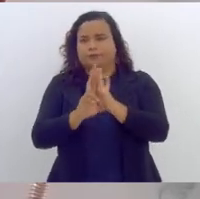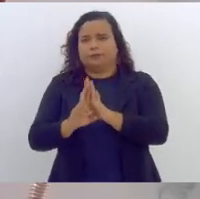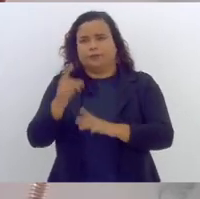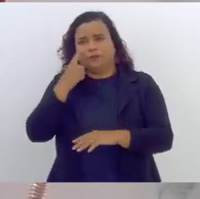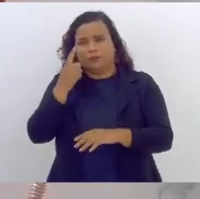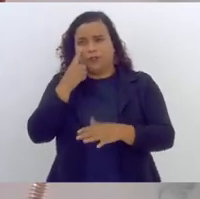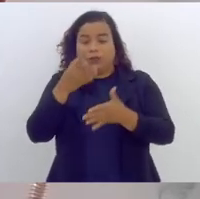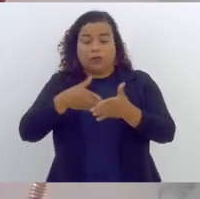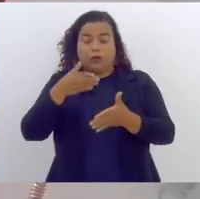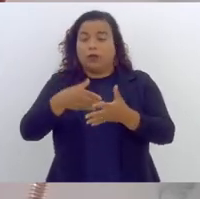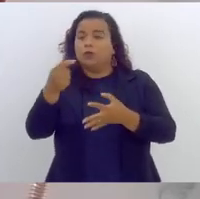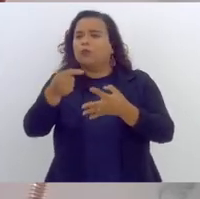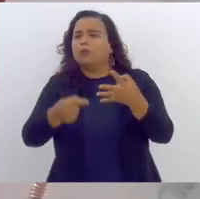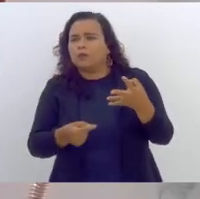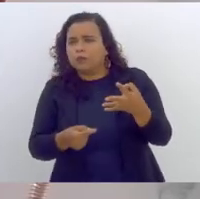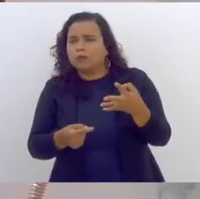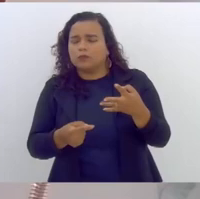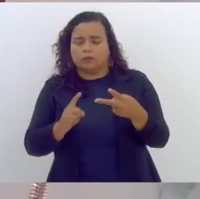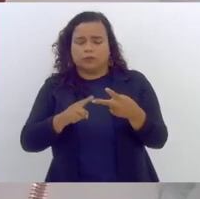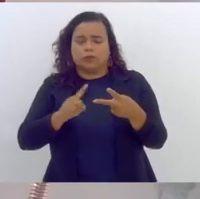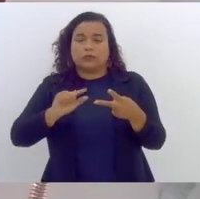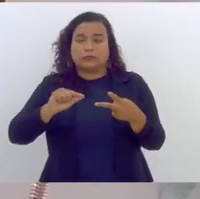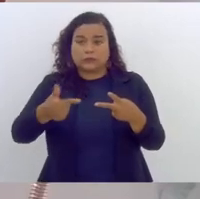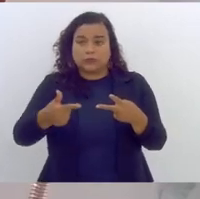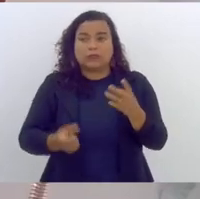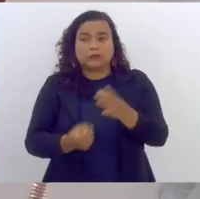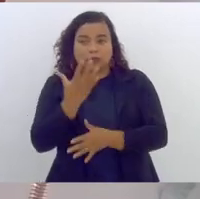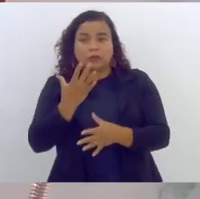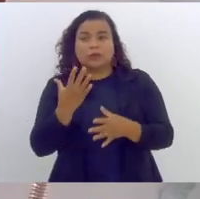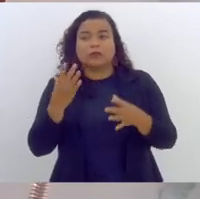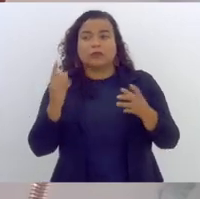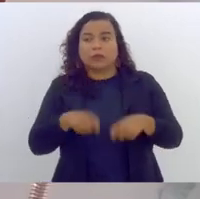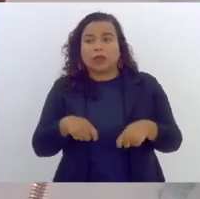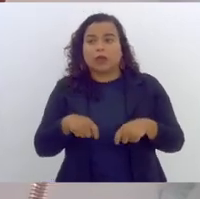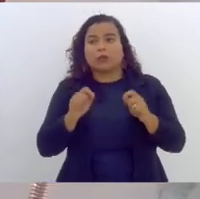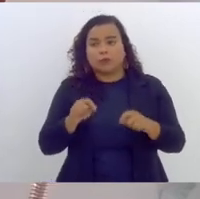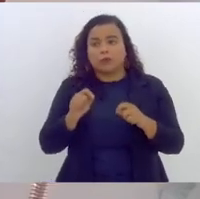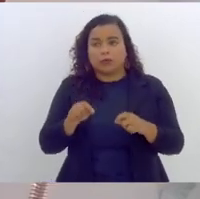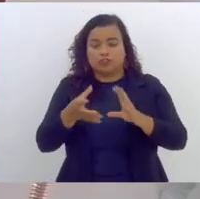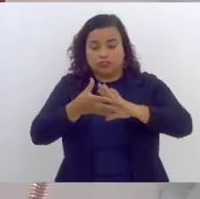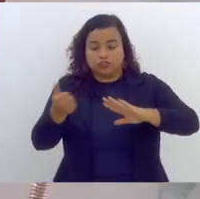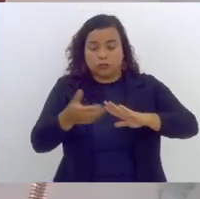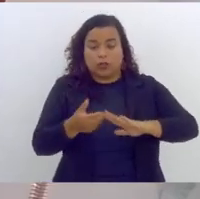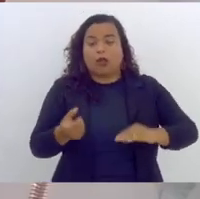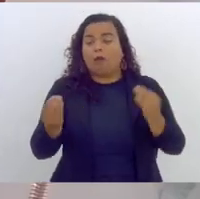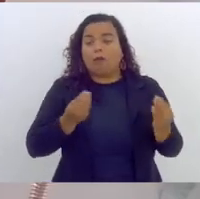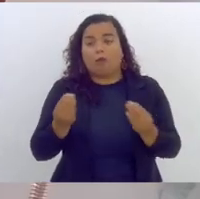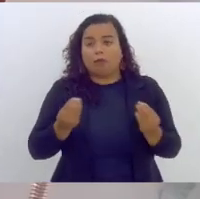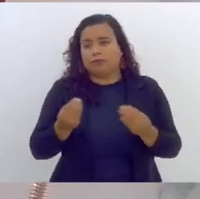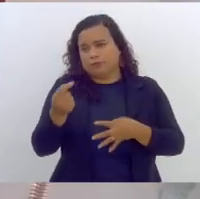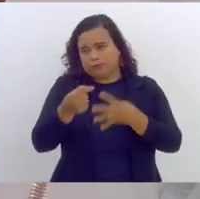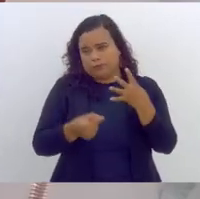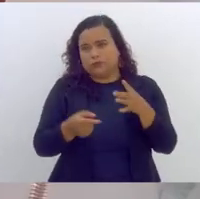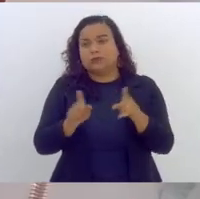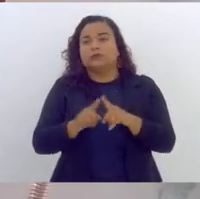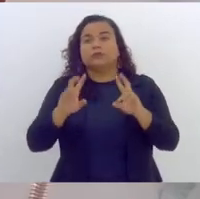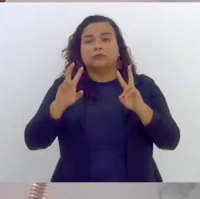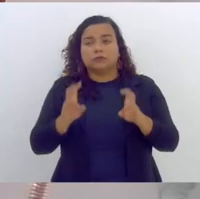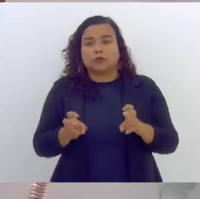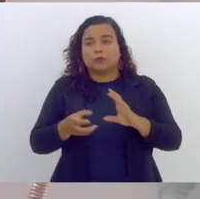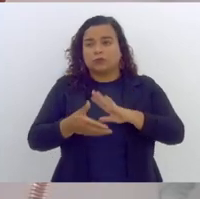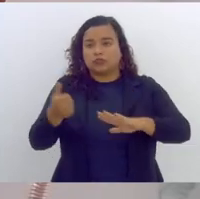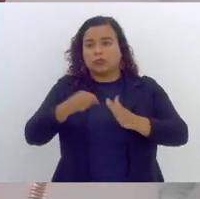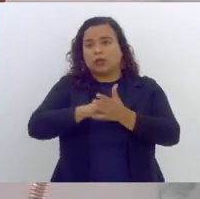esses obstáculos jurídicos o que é que a gente pode construir juntos para superar esses obstáculos inclusive no que diz respeito ao